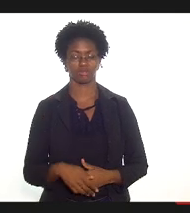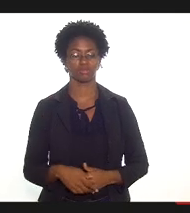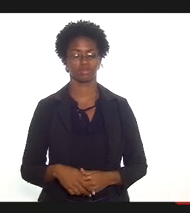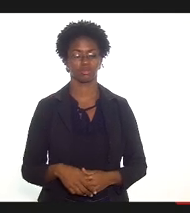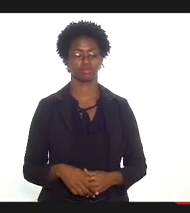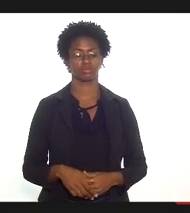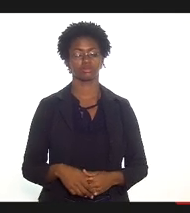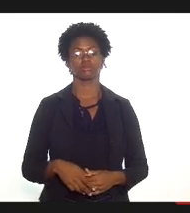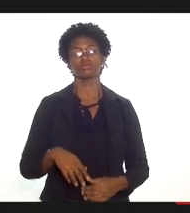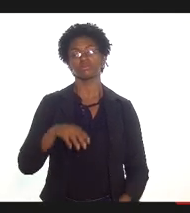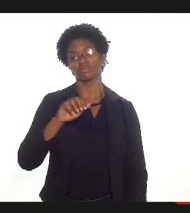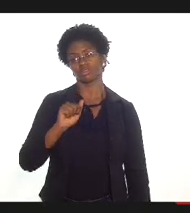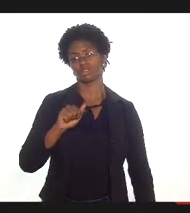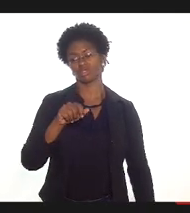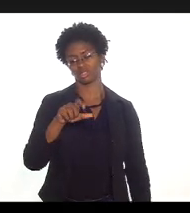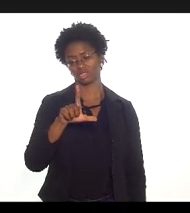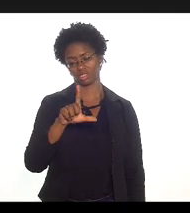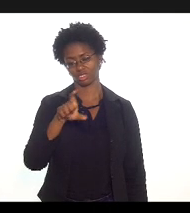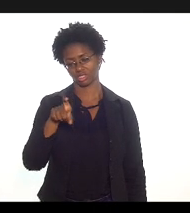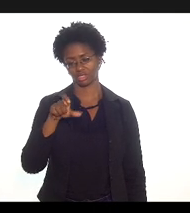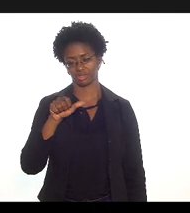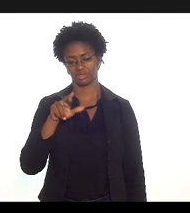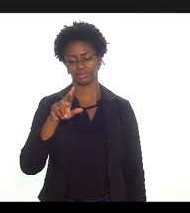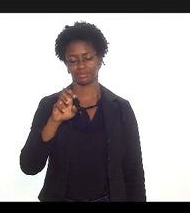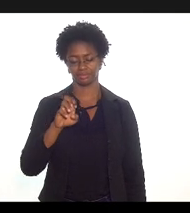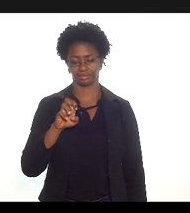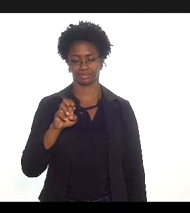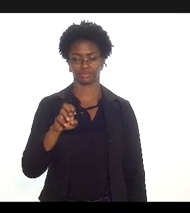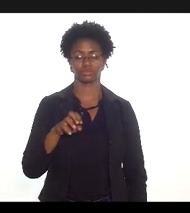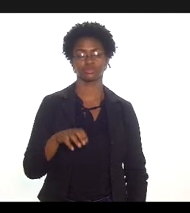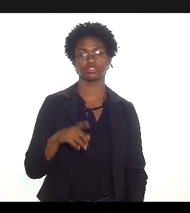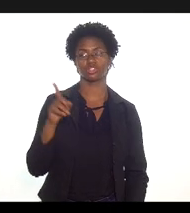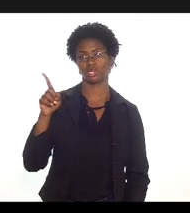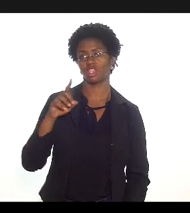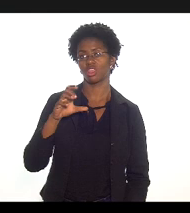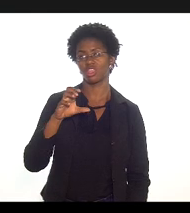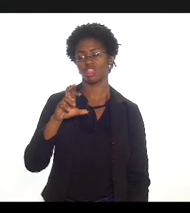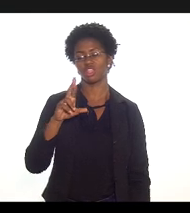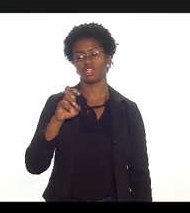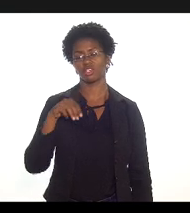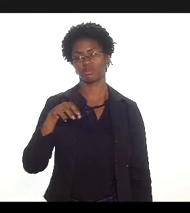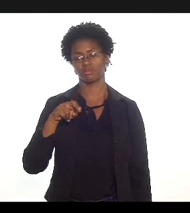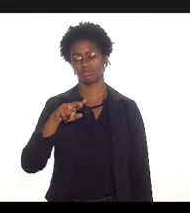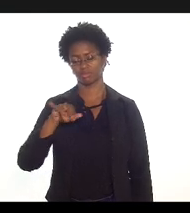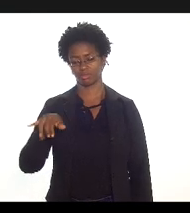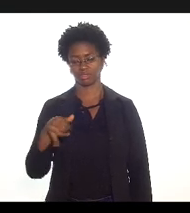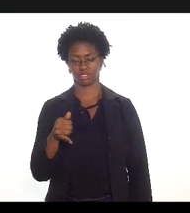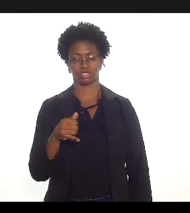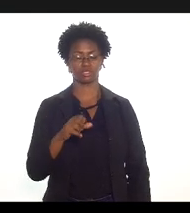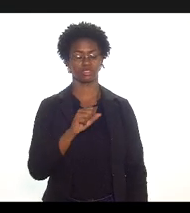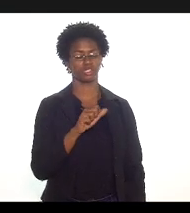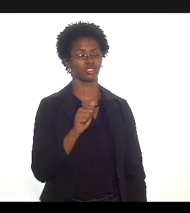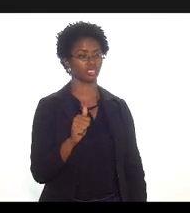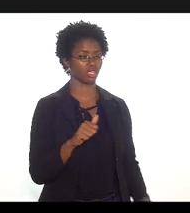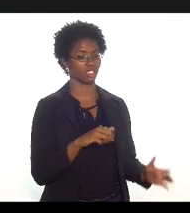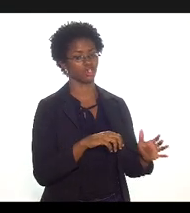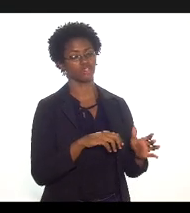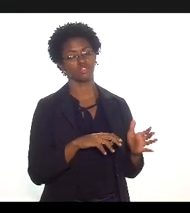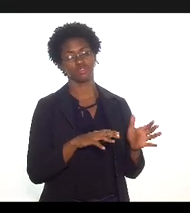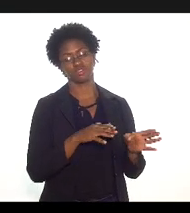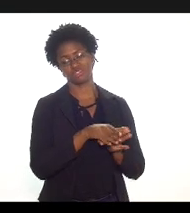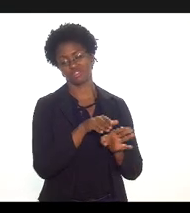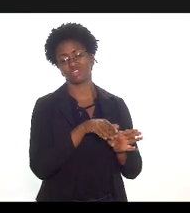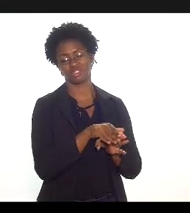Alexandre Teles, do CIMED, Carlos Cremerge, Jária Costa, do Conselho, Lúcia de Paula, da